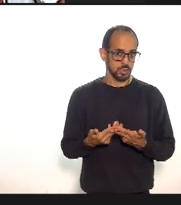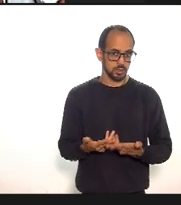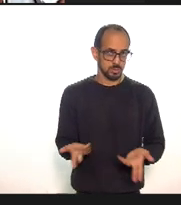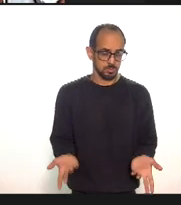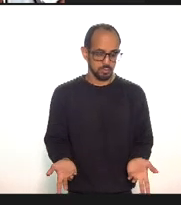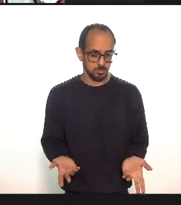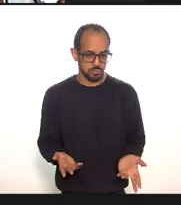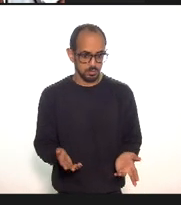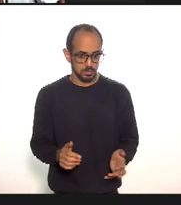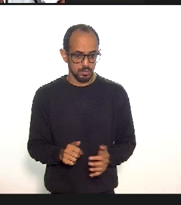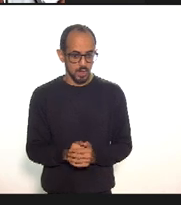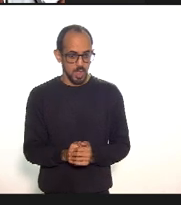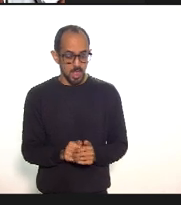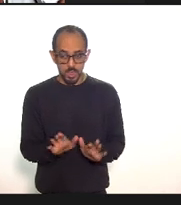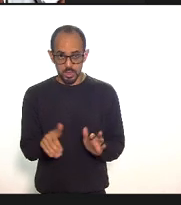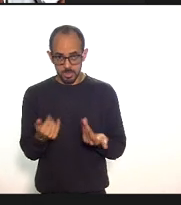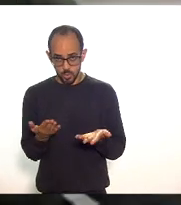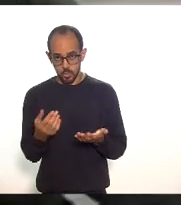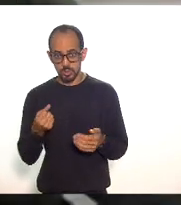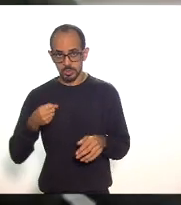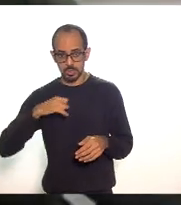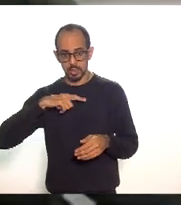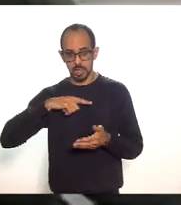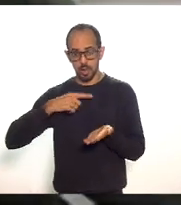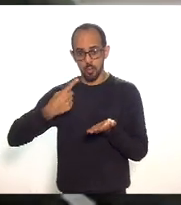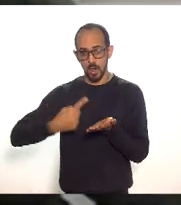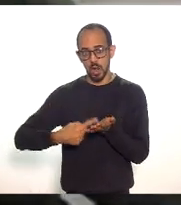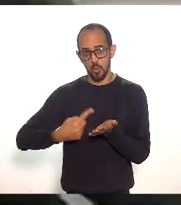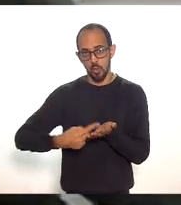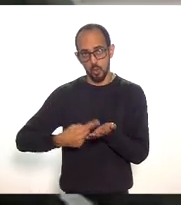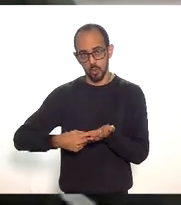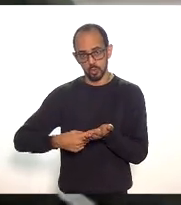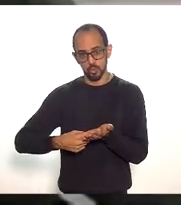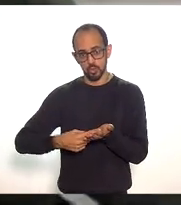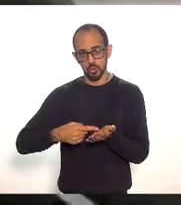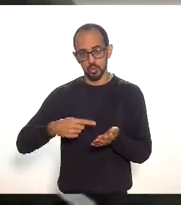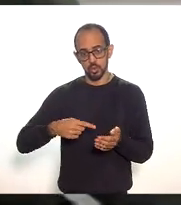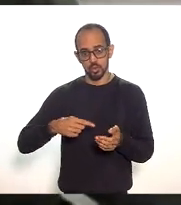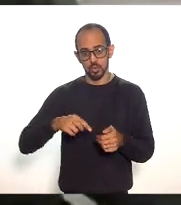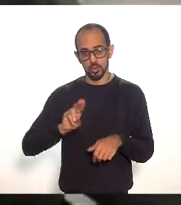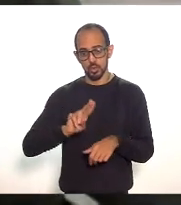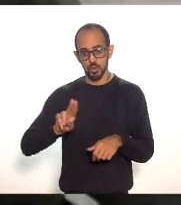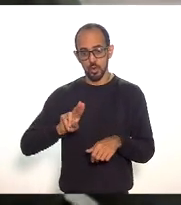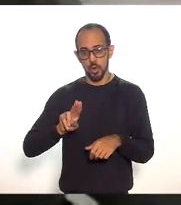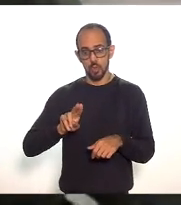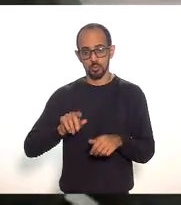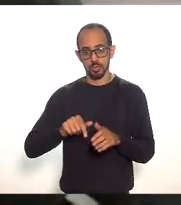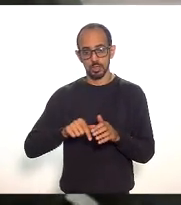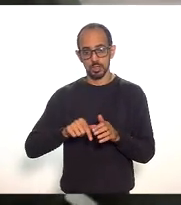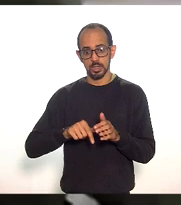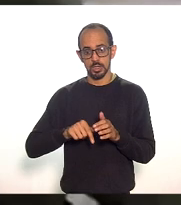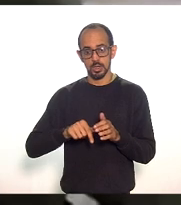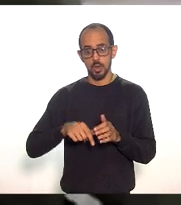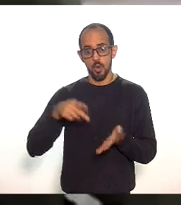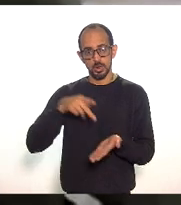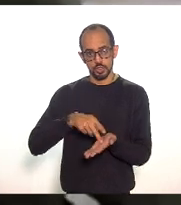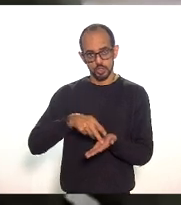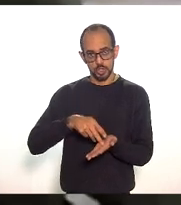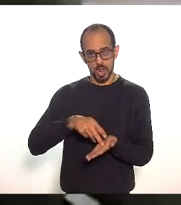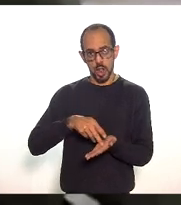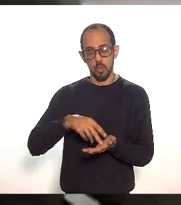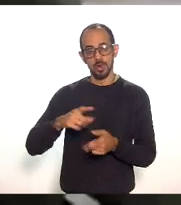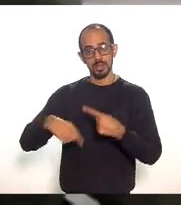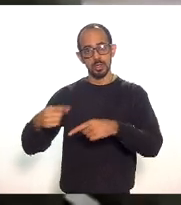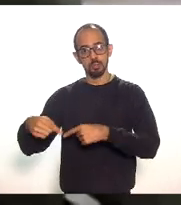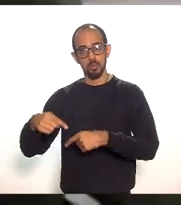Não, presidente. Se houvesse um acordo aqui que o pré-nome, a manutenção do nome original seguido